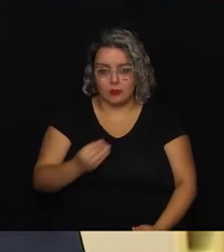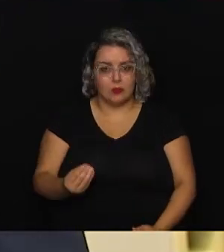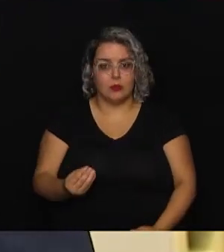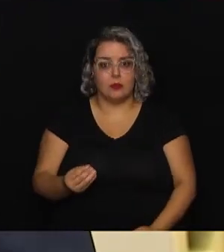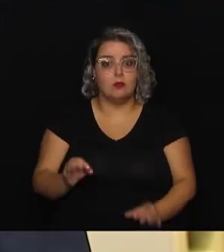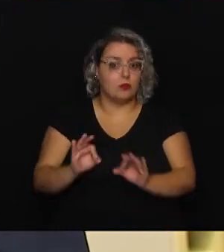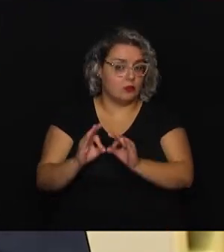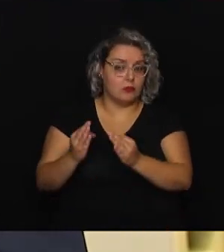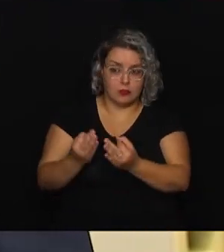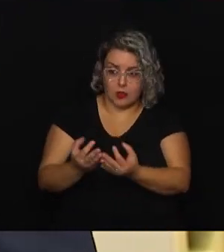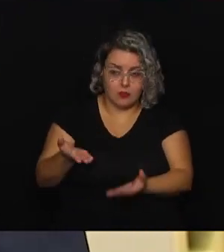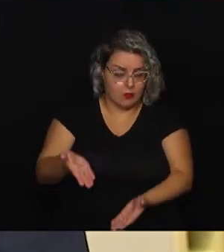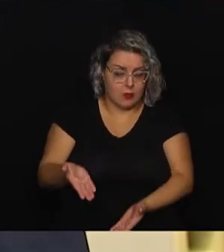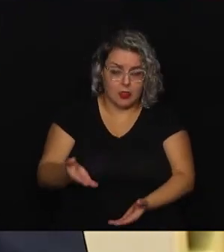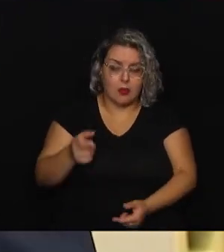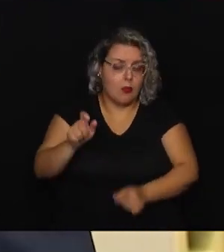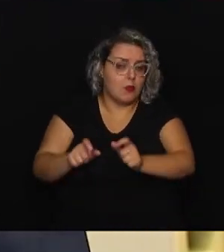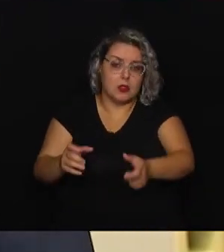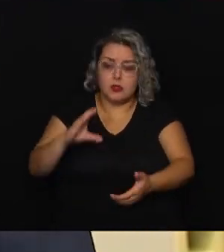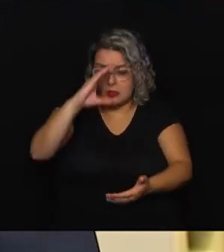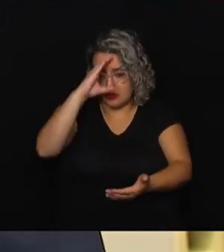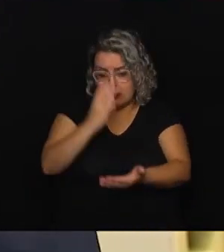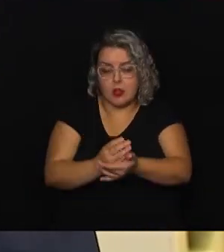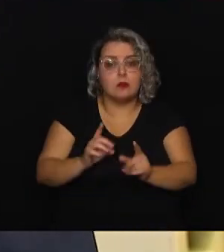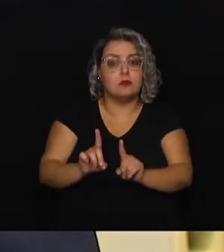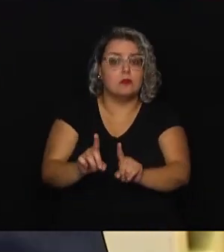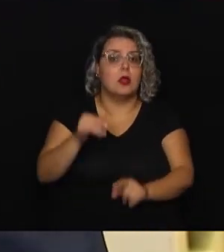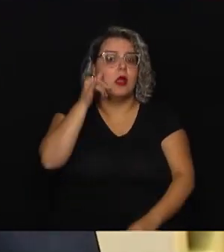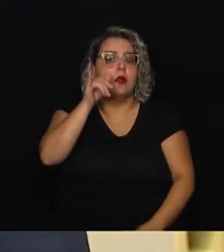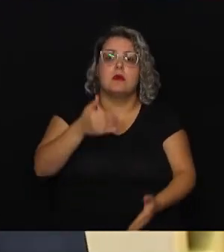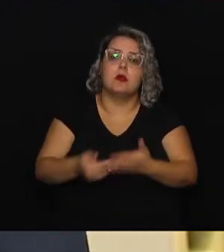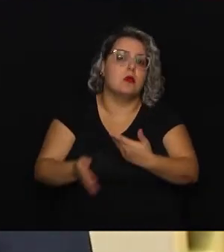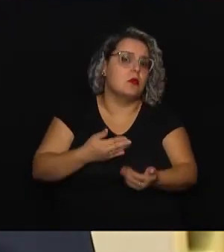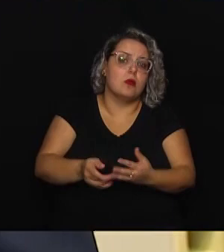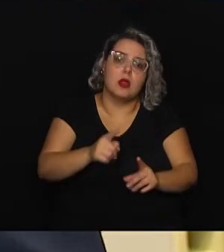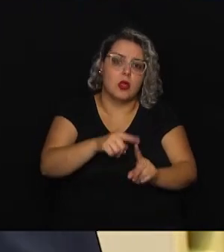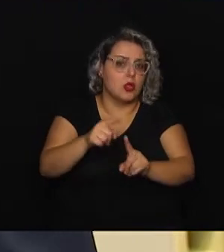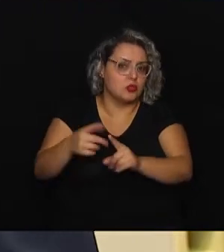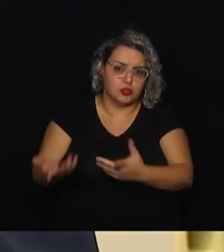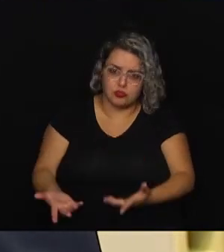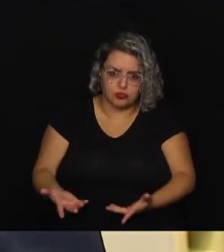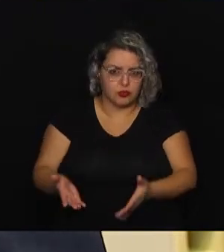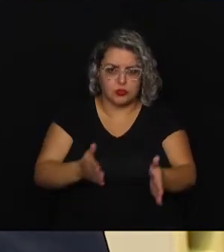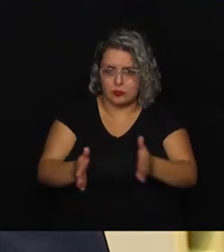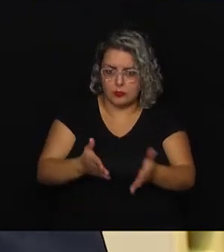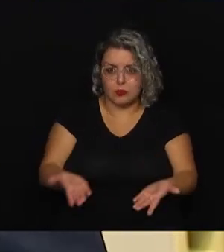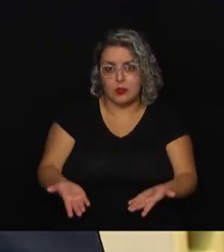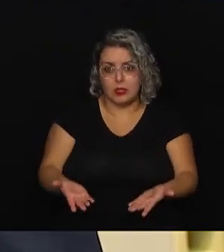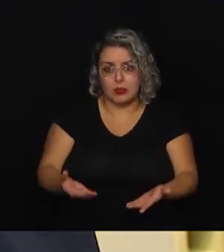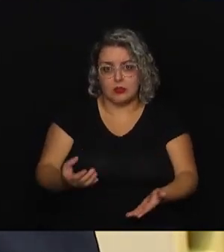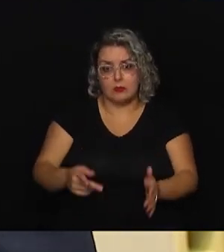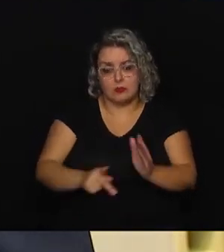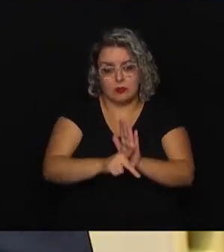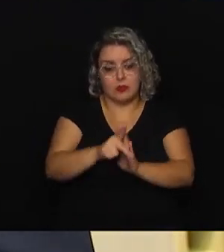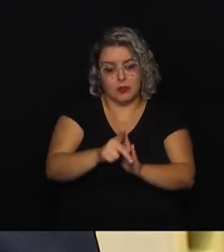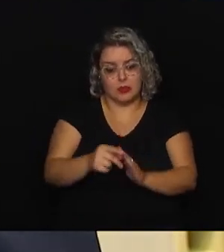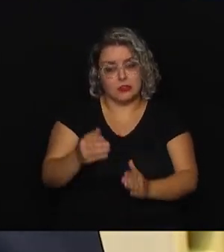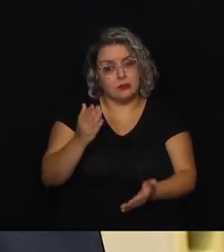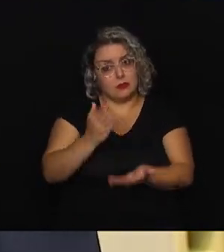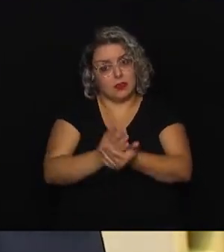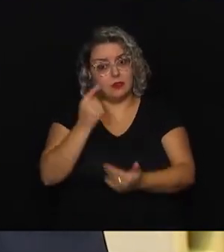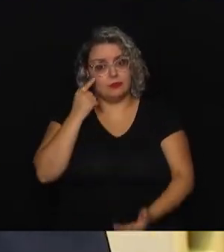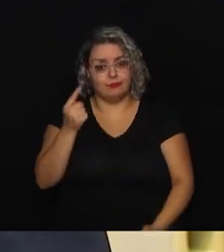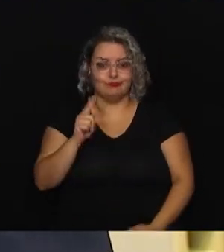alta confiança que possa acompanhar para evitar qualquer tipo de situação. É um projeto assim, se parar e pensar, não